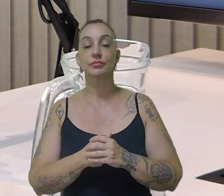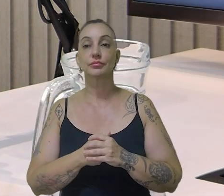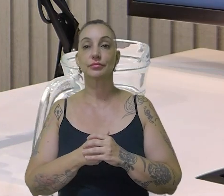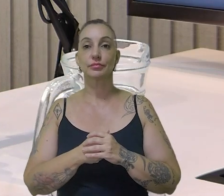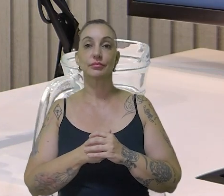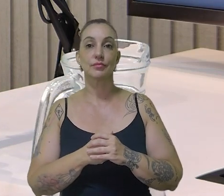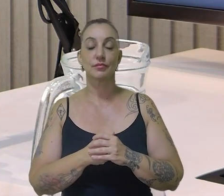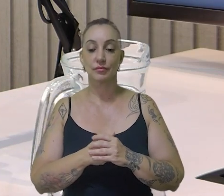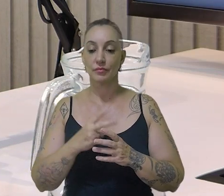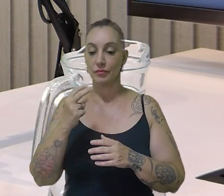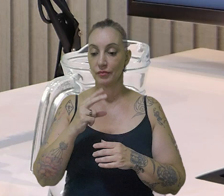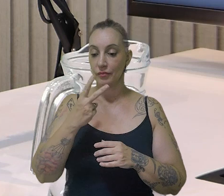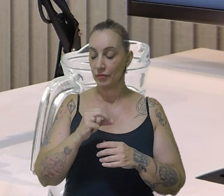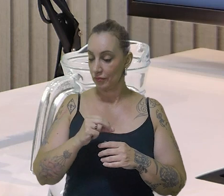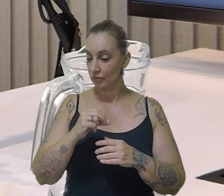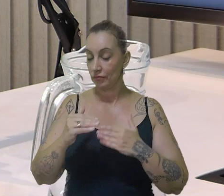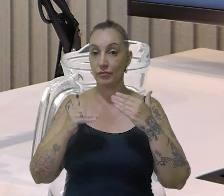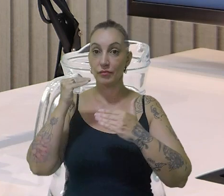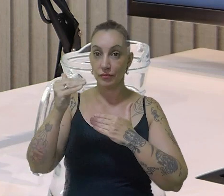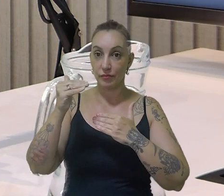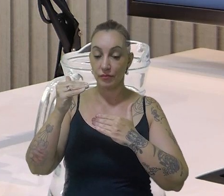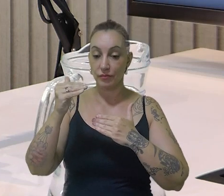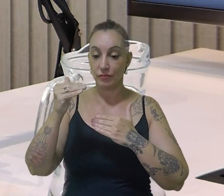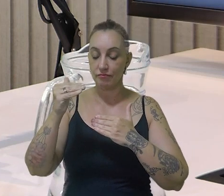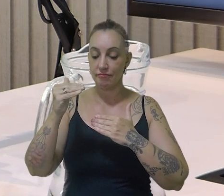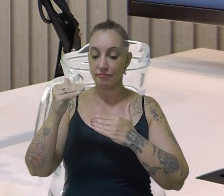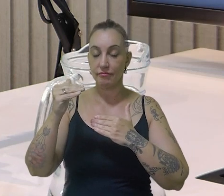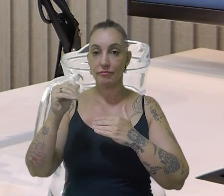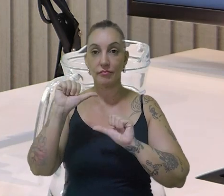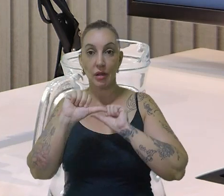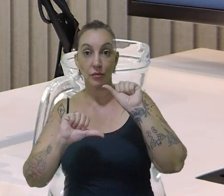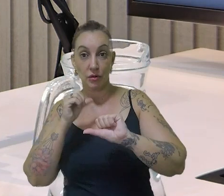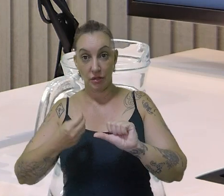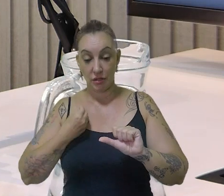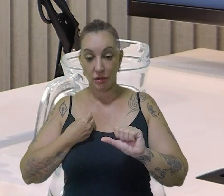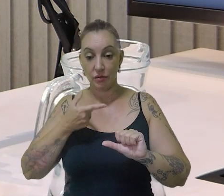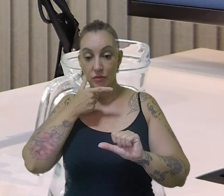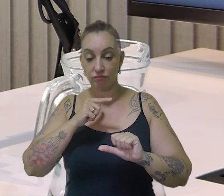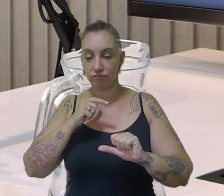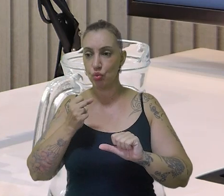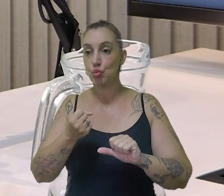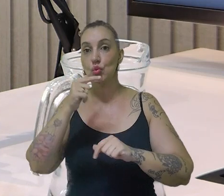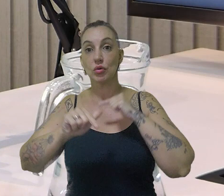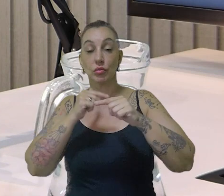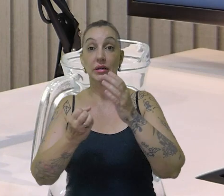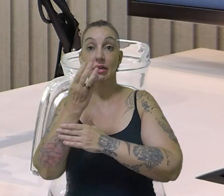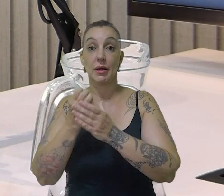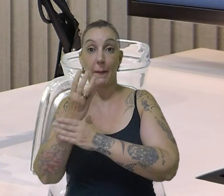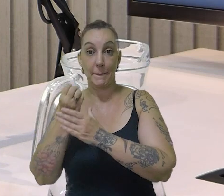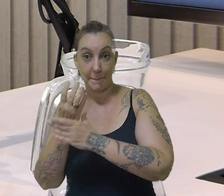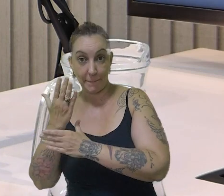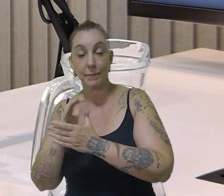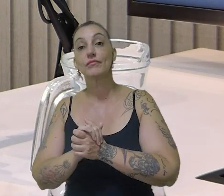e aí de 2021 para frente tem essa chave que vira deu eu consegui engatar muitos projetos criativos